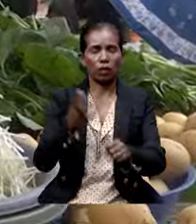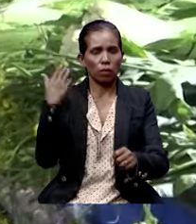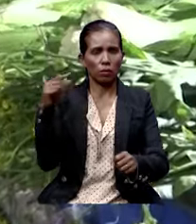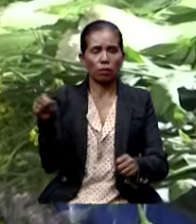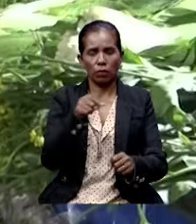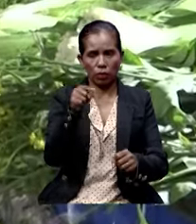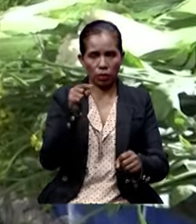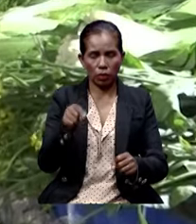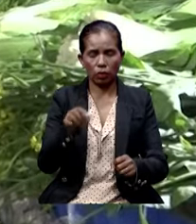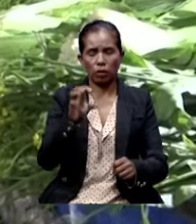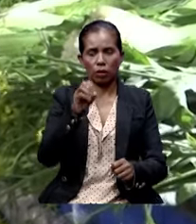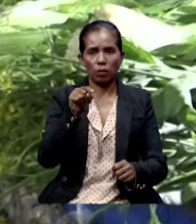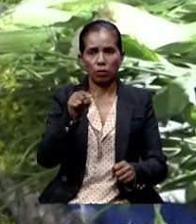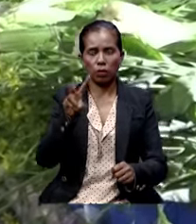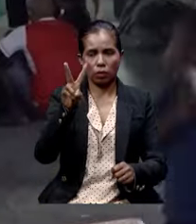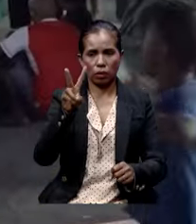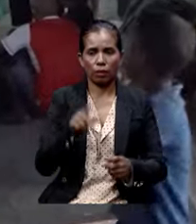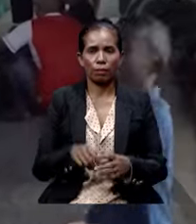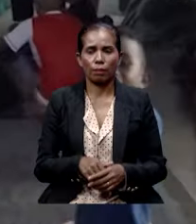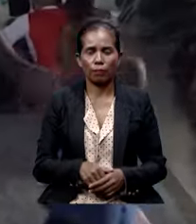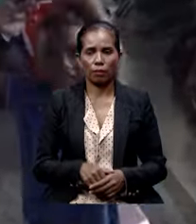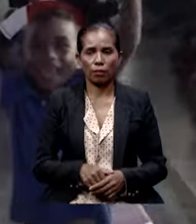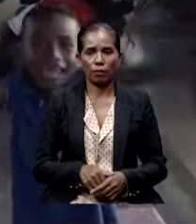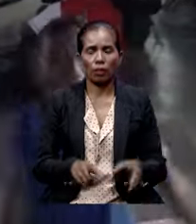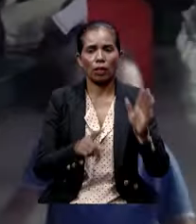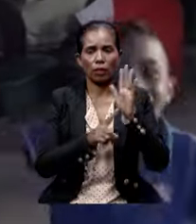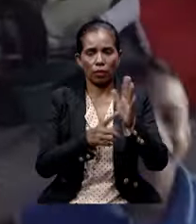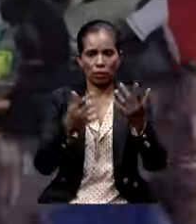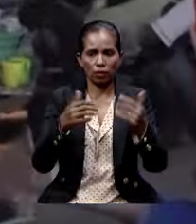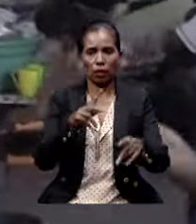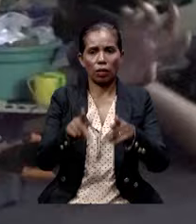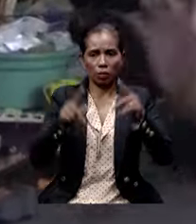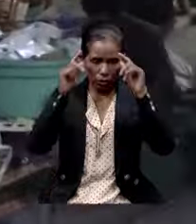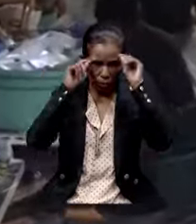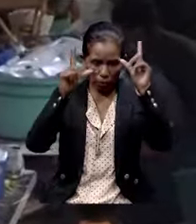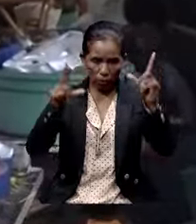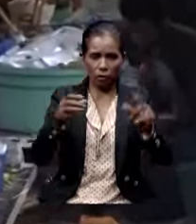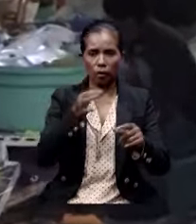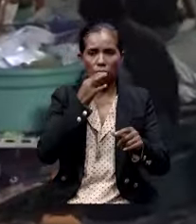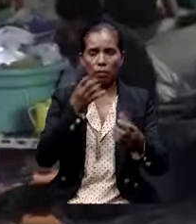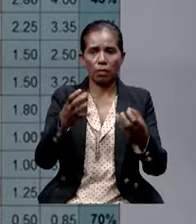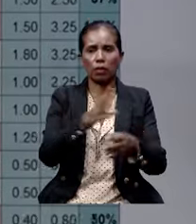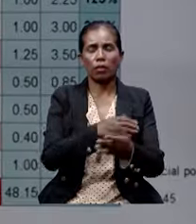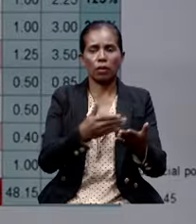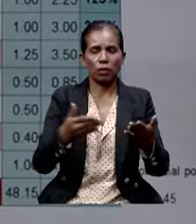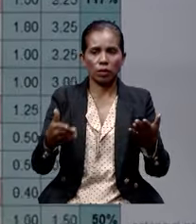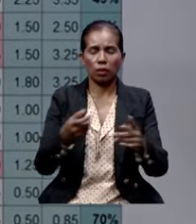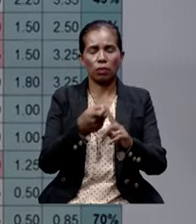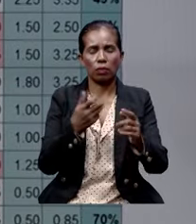porcento 0.2. Situação ne haturu dará um necessidade Timor-Leste consumo para clio produto